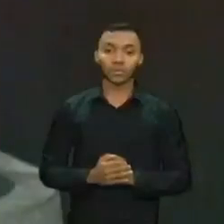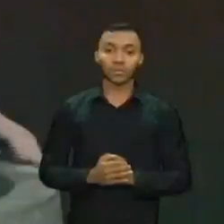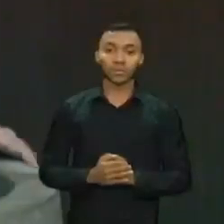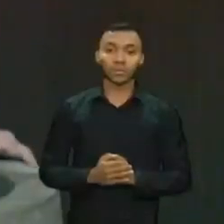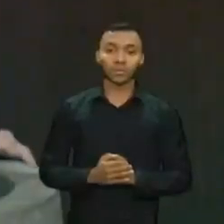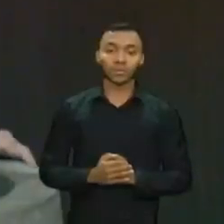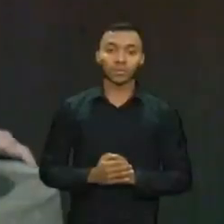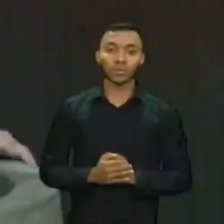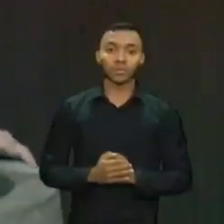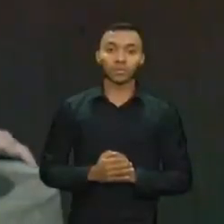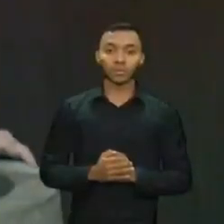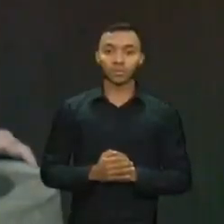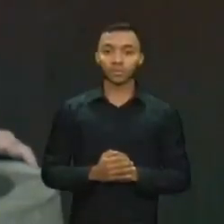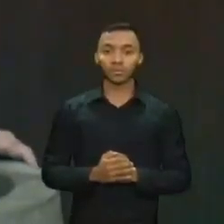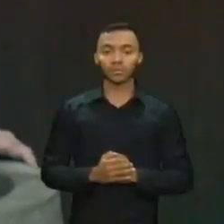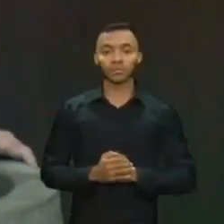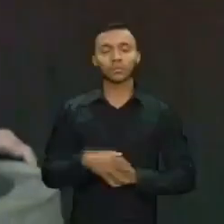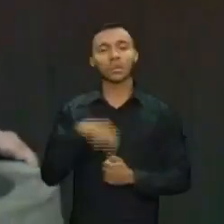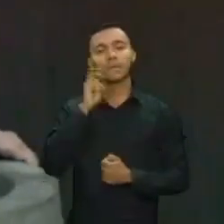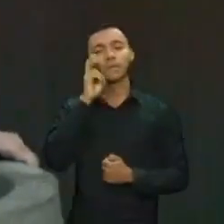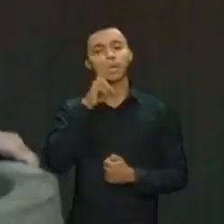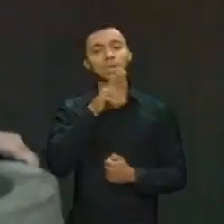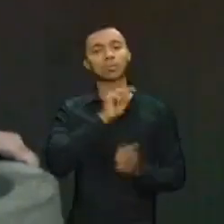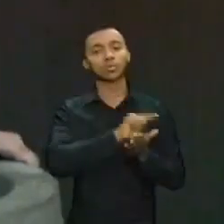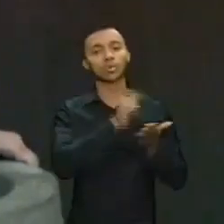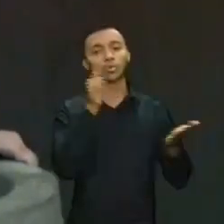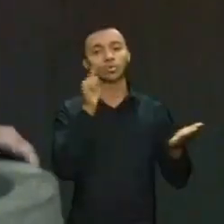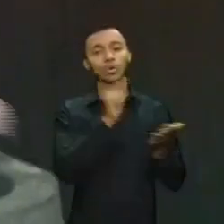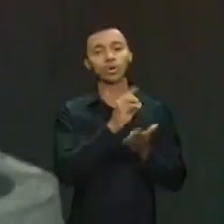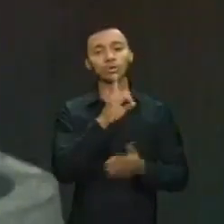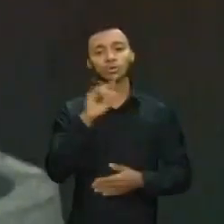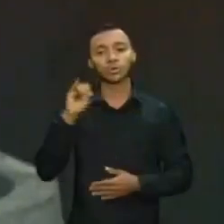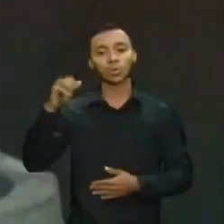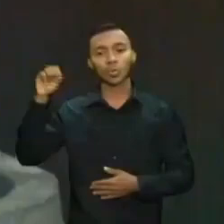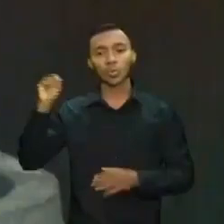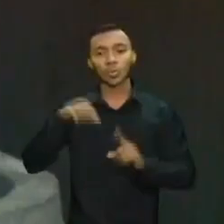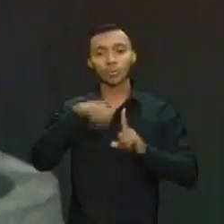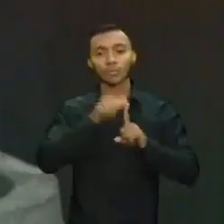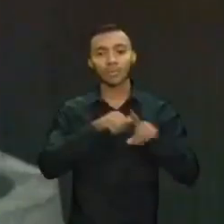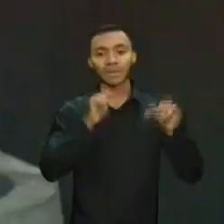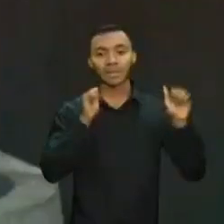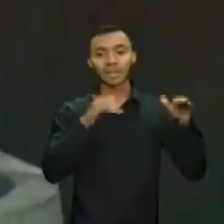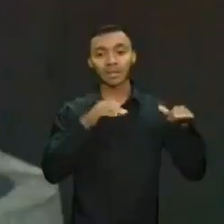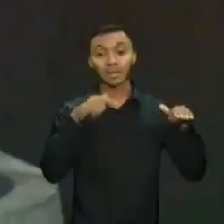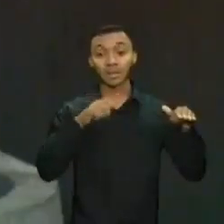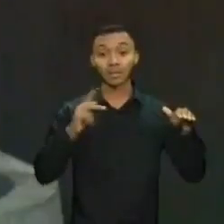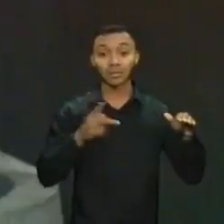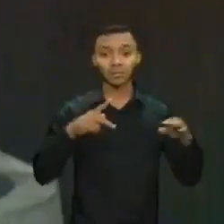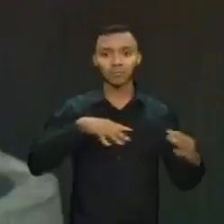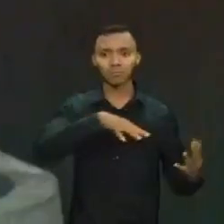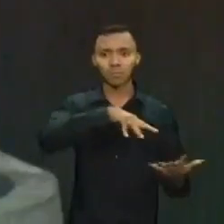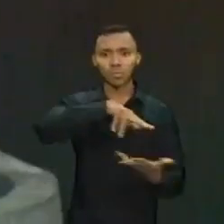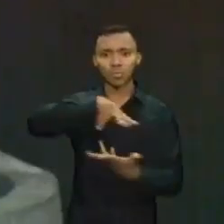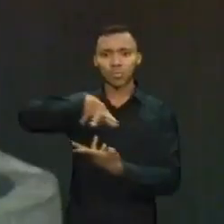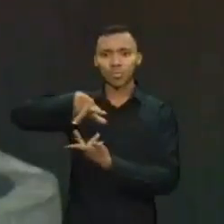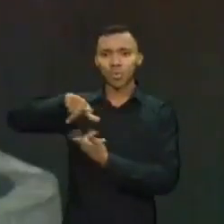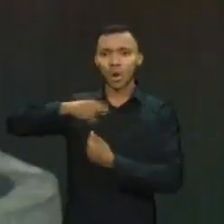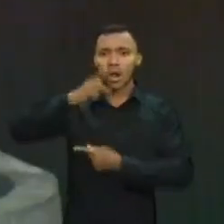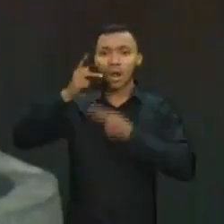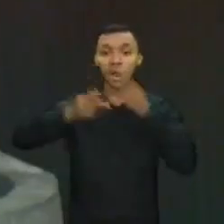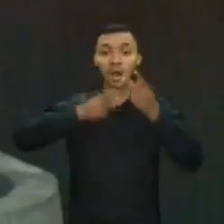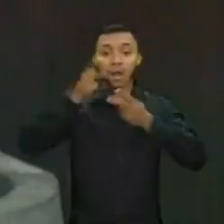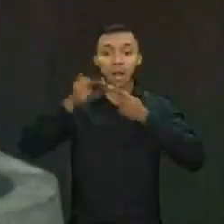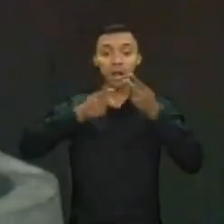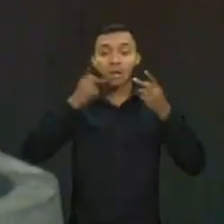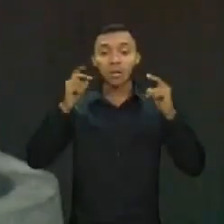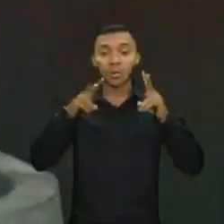Os jornais do dia 8 de setembro, no mundo inteiro, falam em prelúdio do golpe no